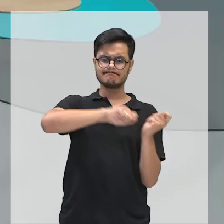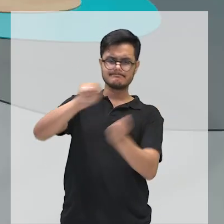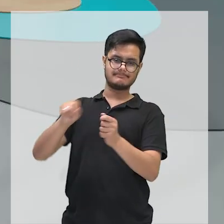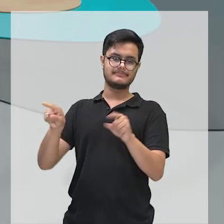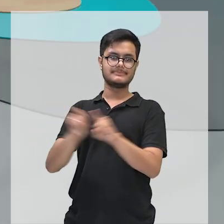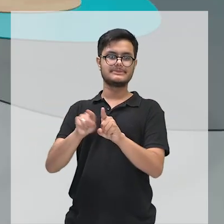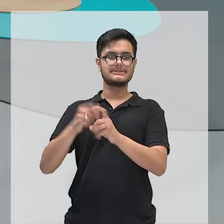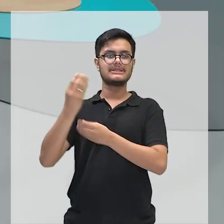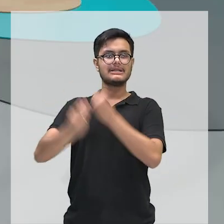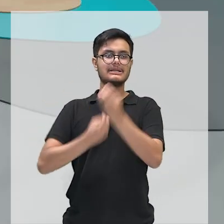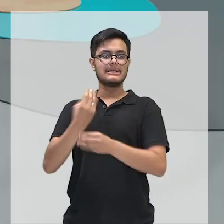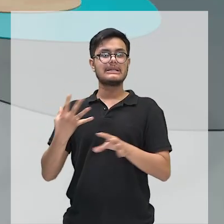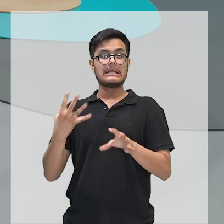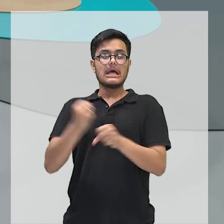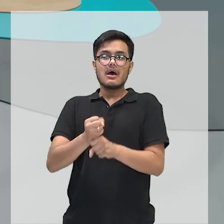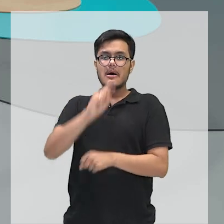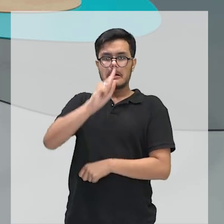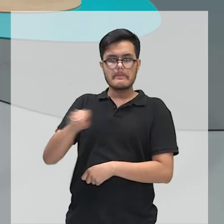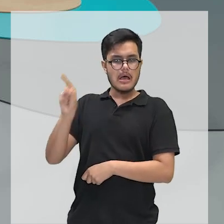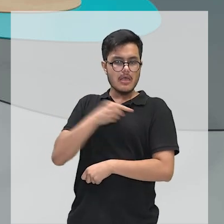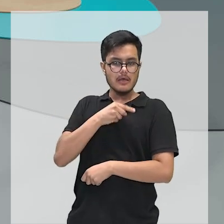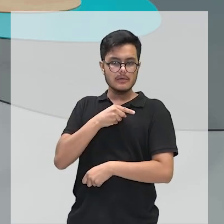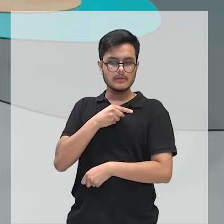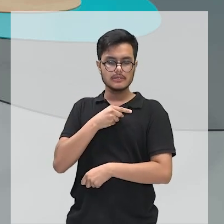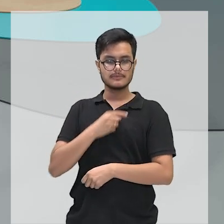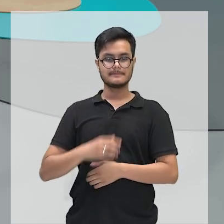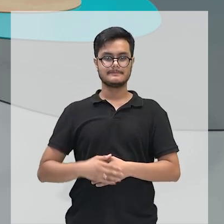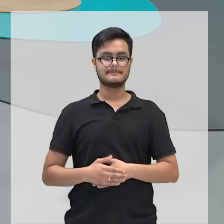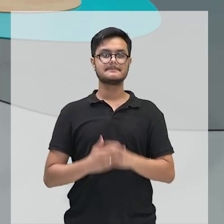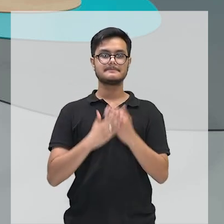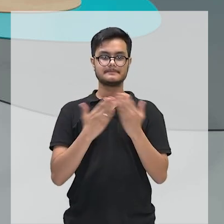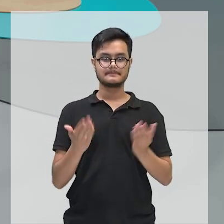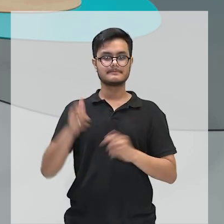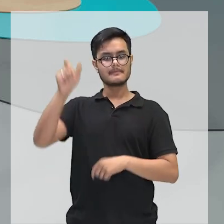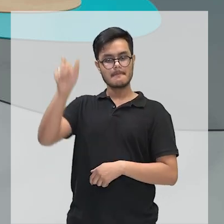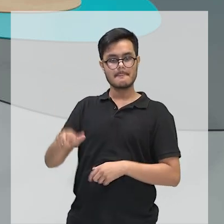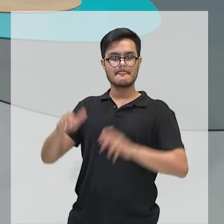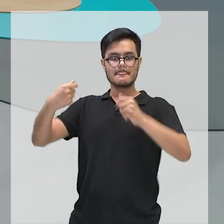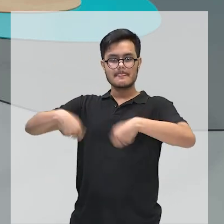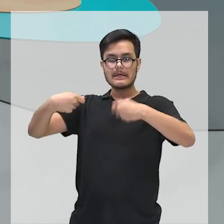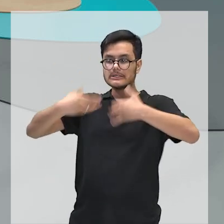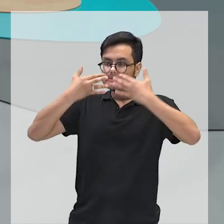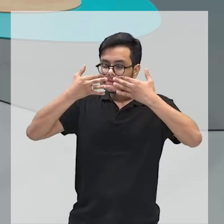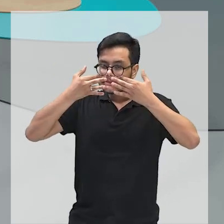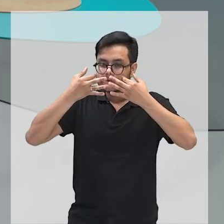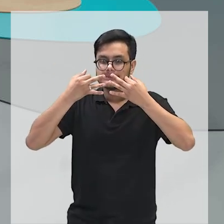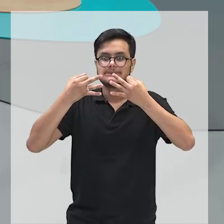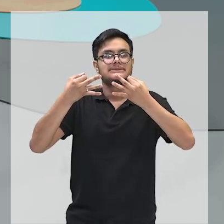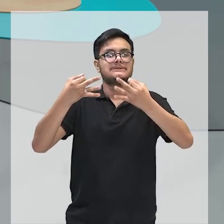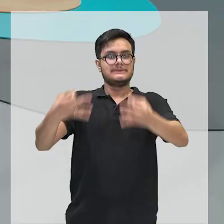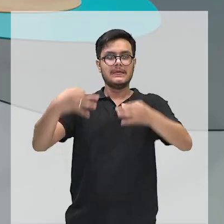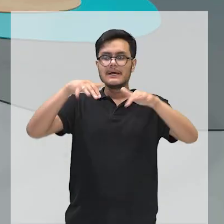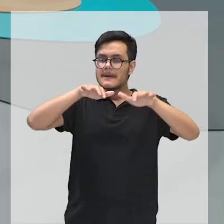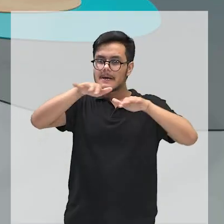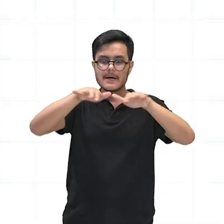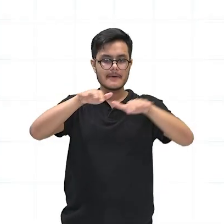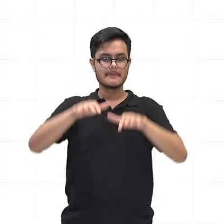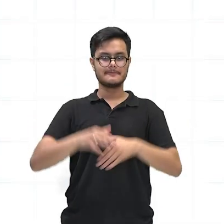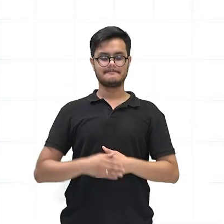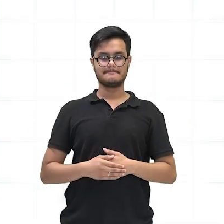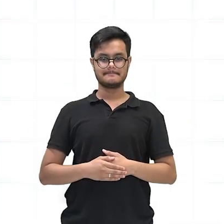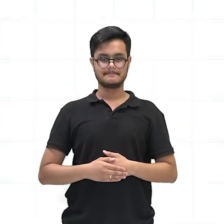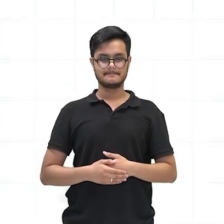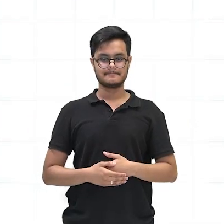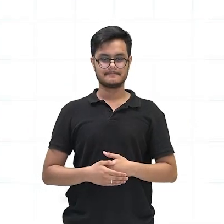de como ser eliminado. Então, esse jogador ele precisa ter atenção nos seus movimentos. Vamos lá?